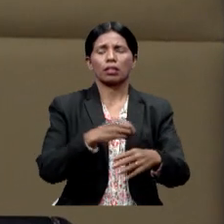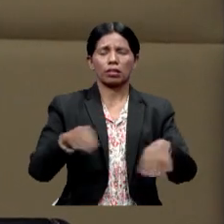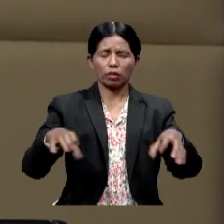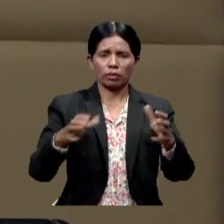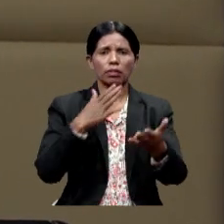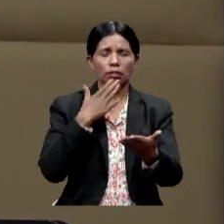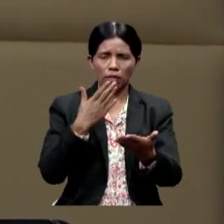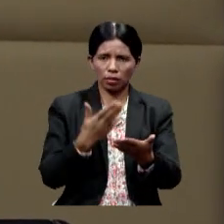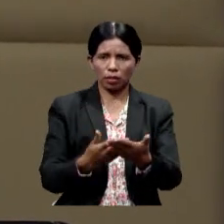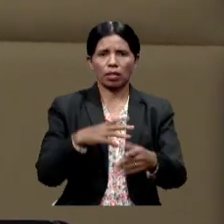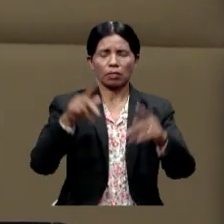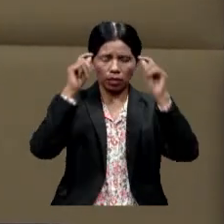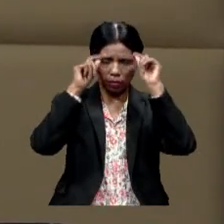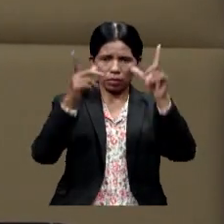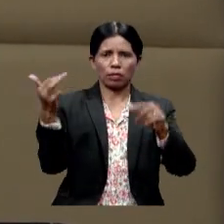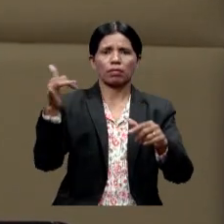Timor, se a